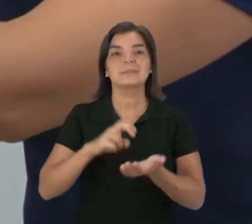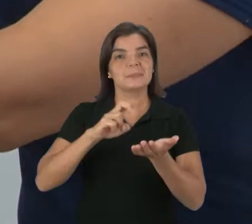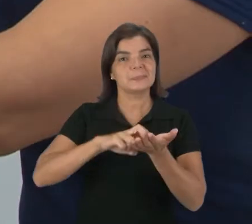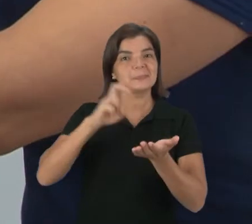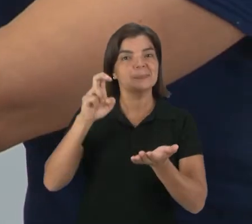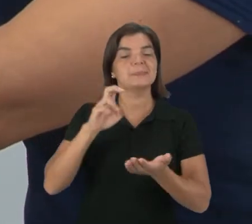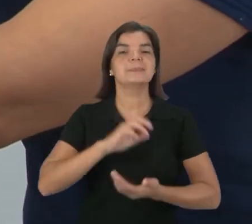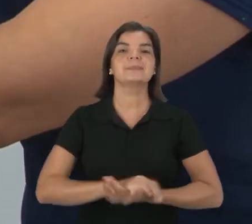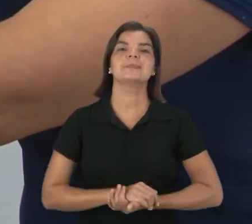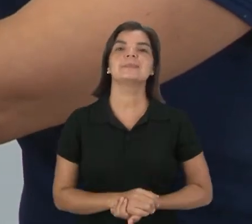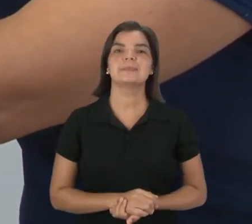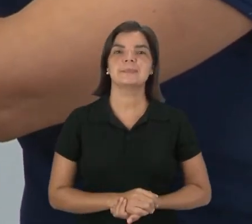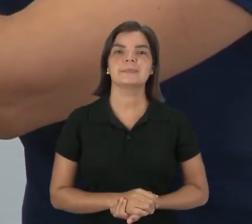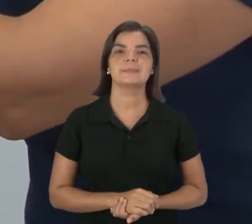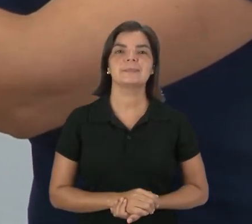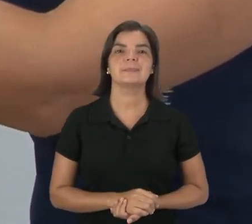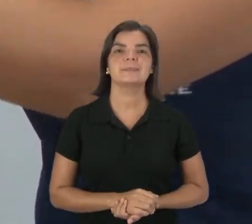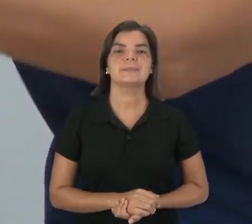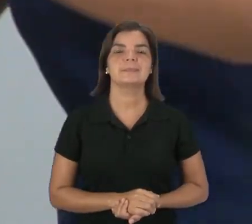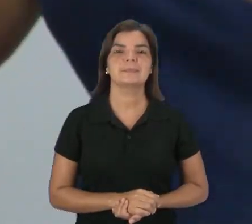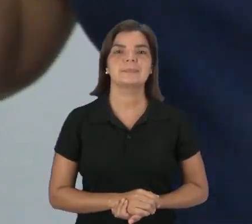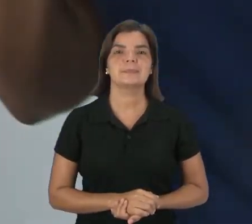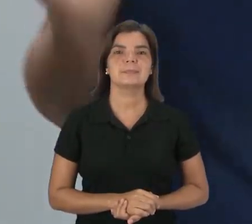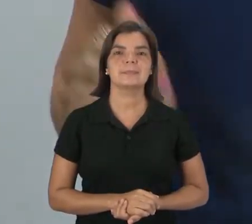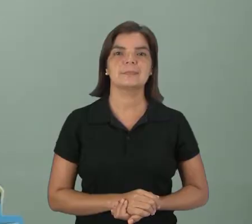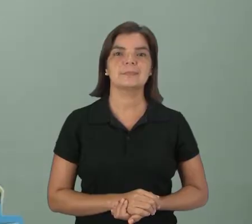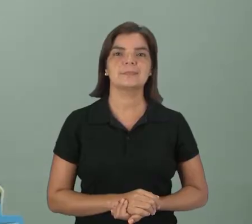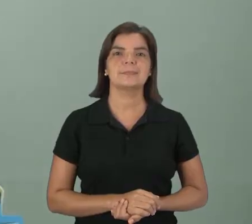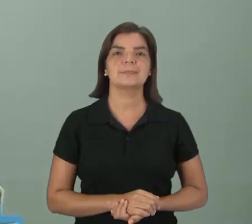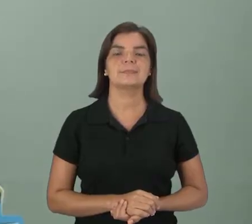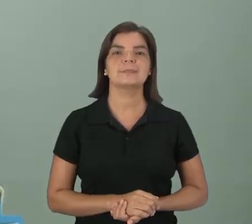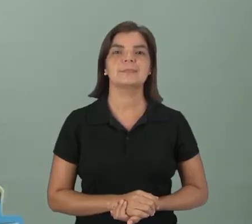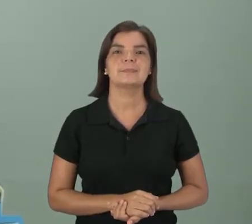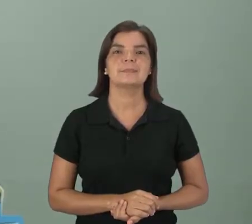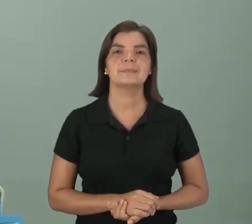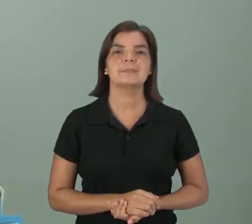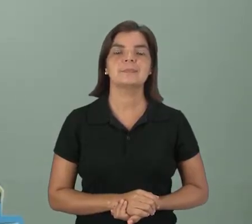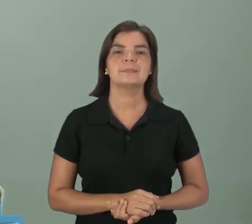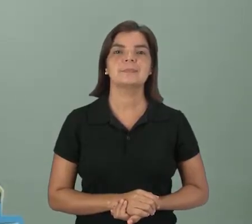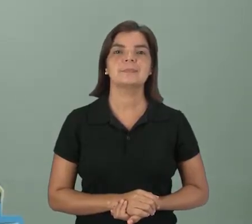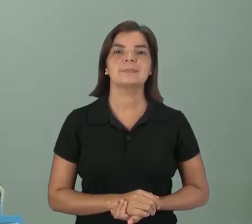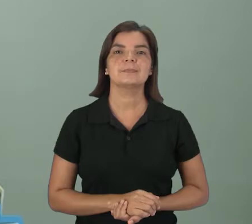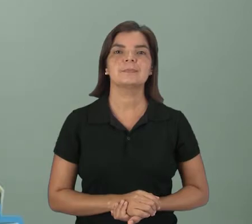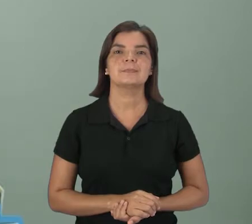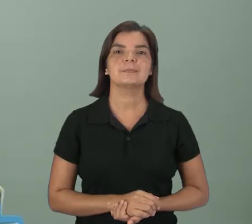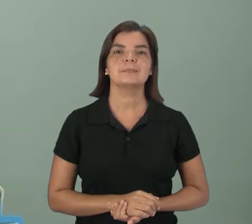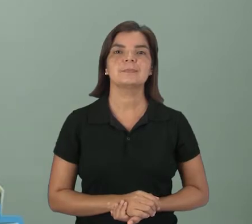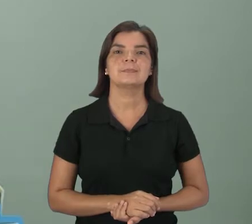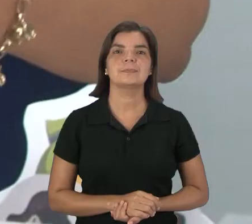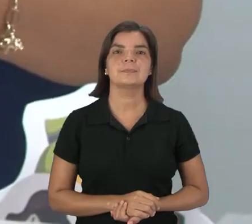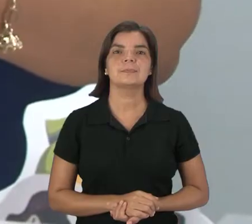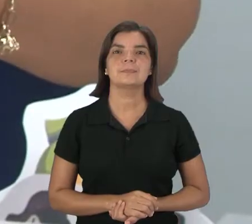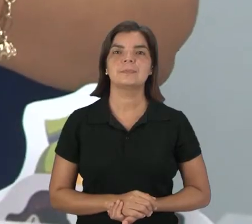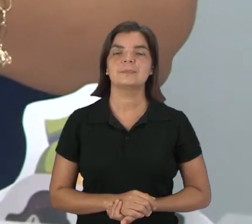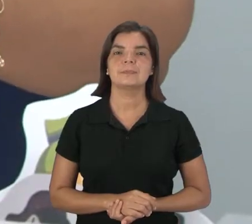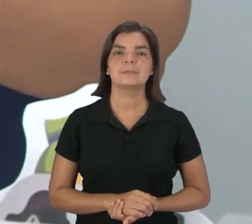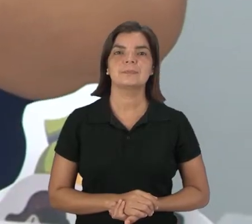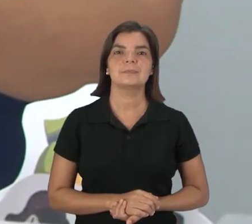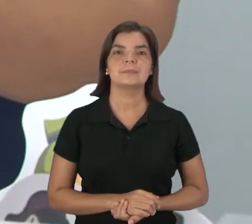dia então vamos para mais uma atividade